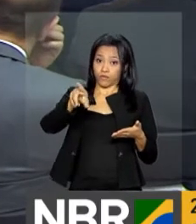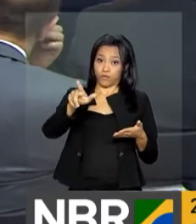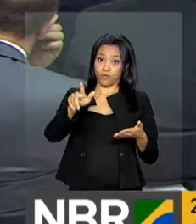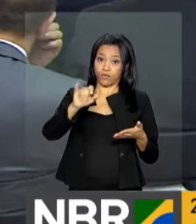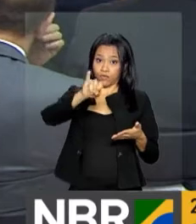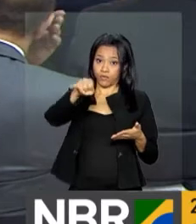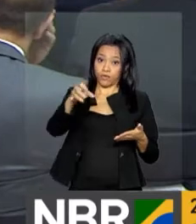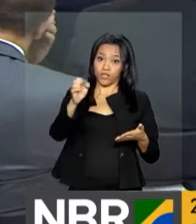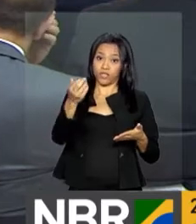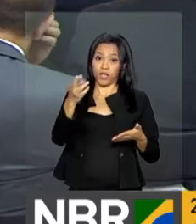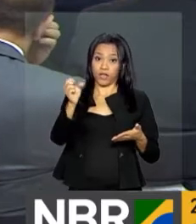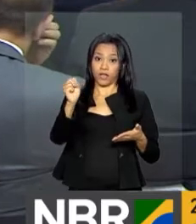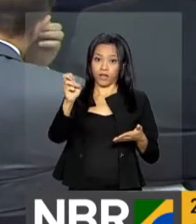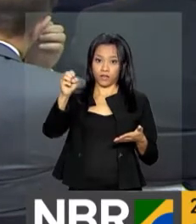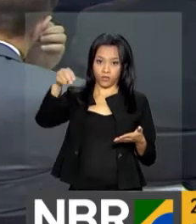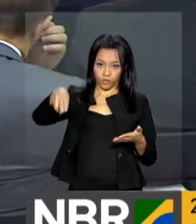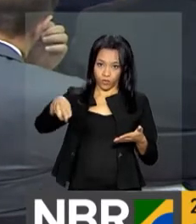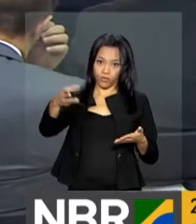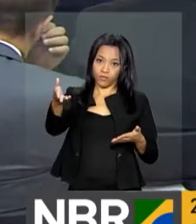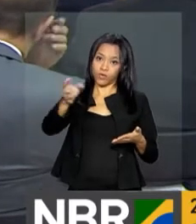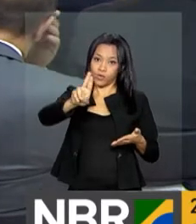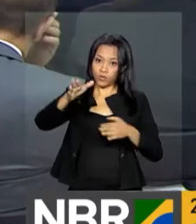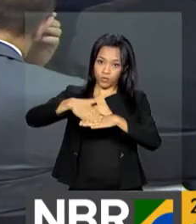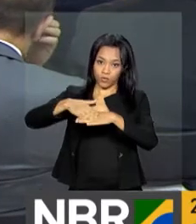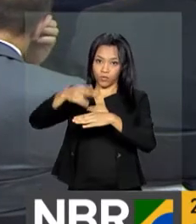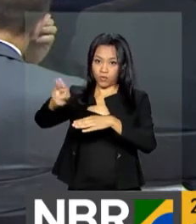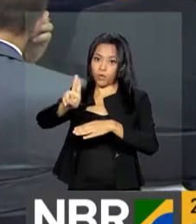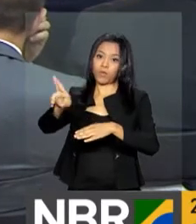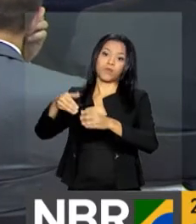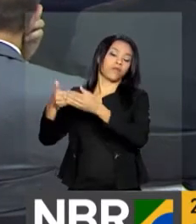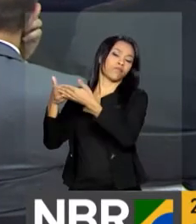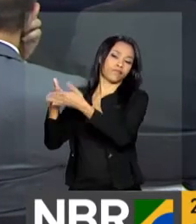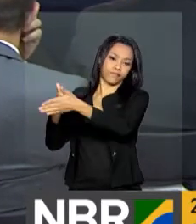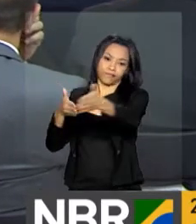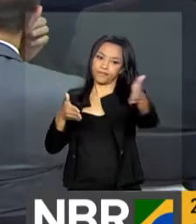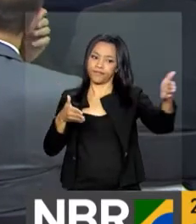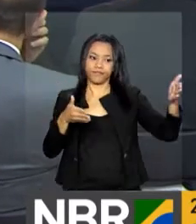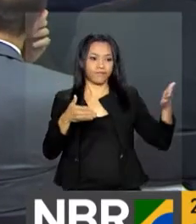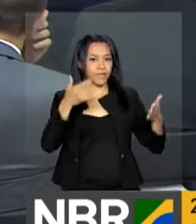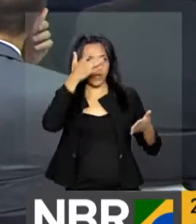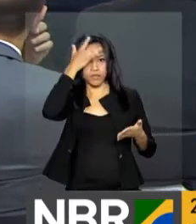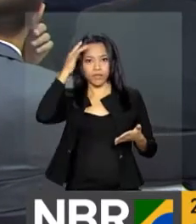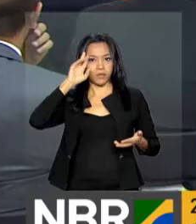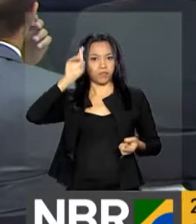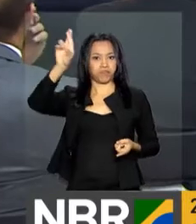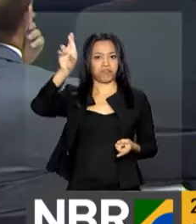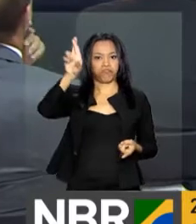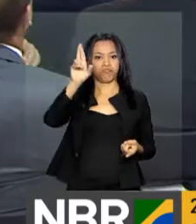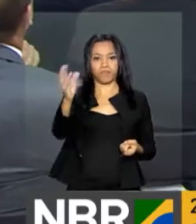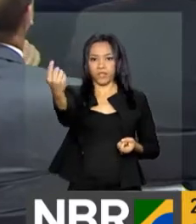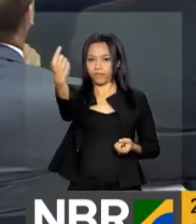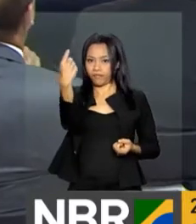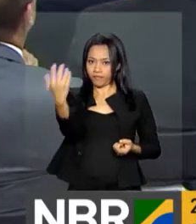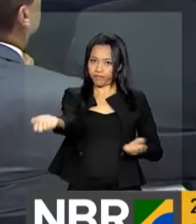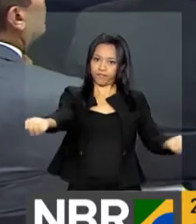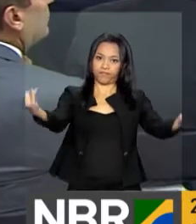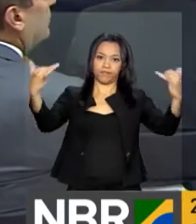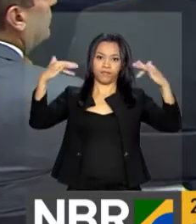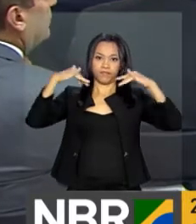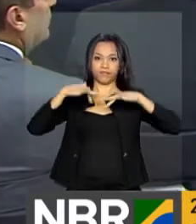nome de quem eu saúdo os demais as demais autoridades que aqui